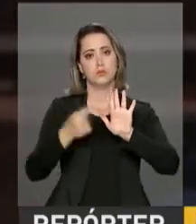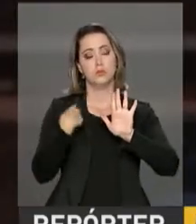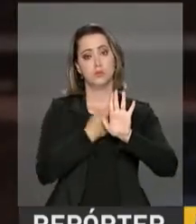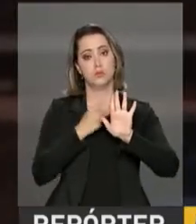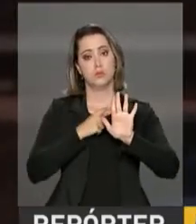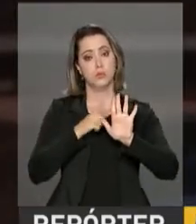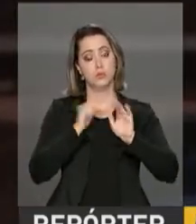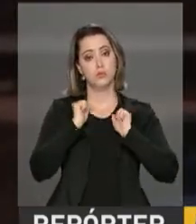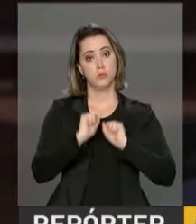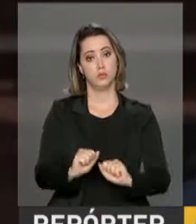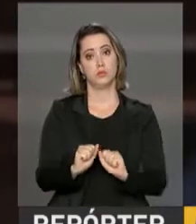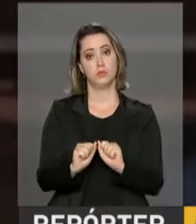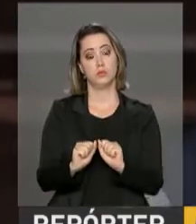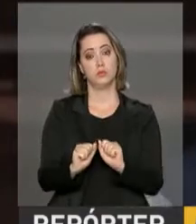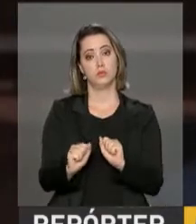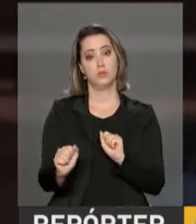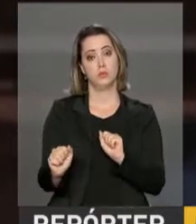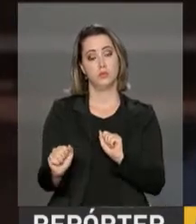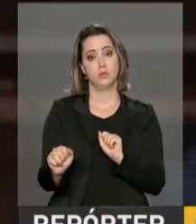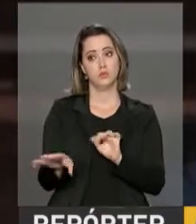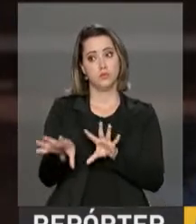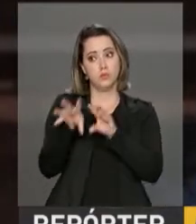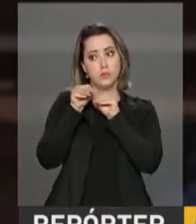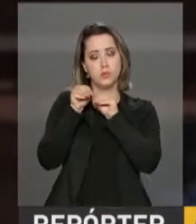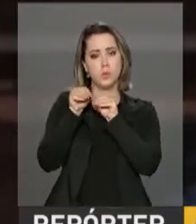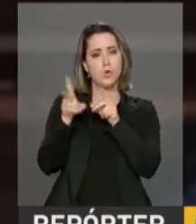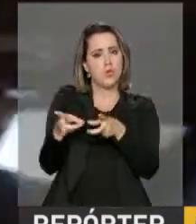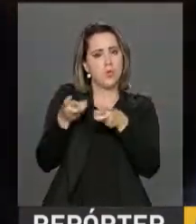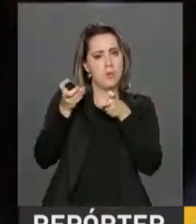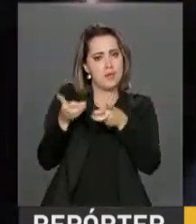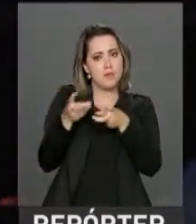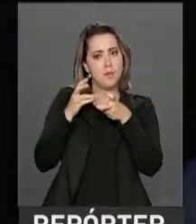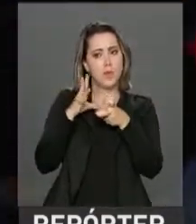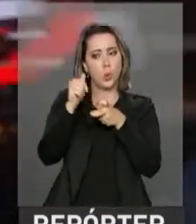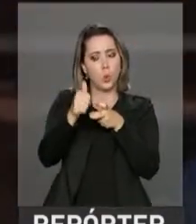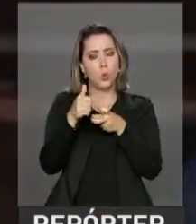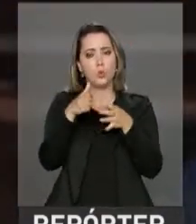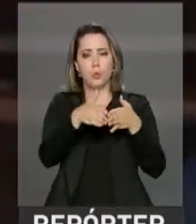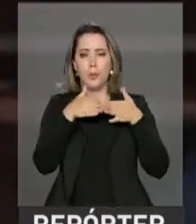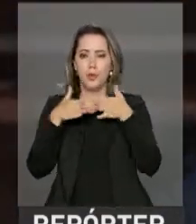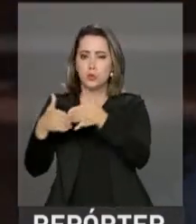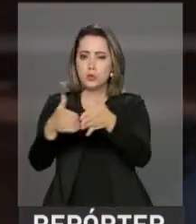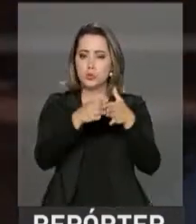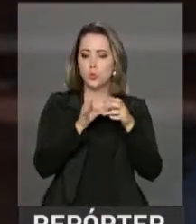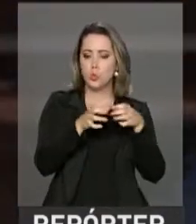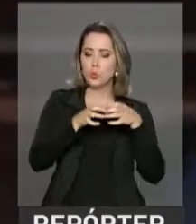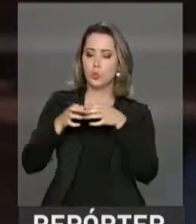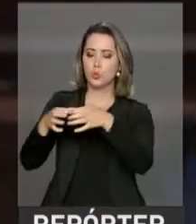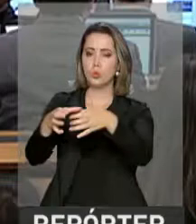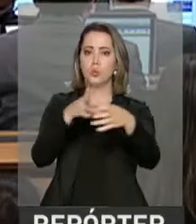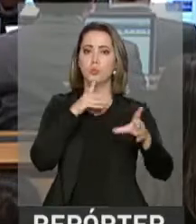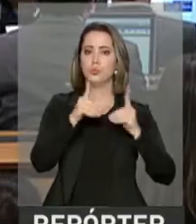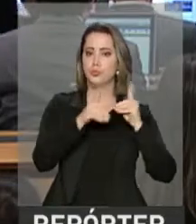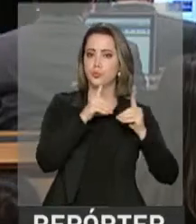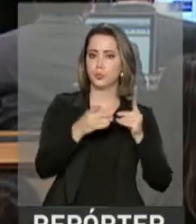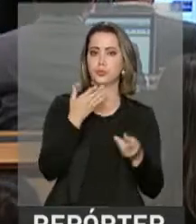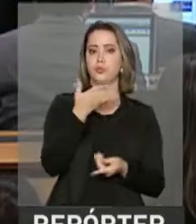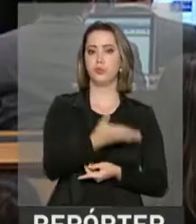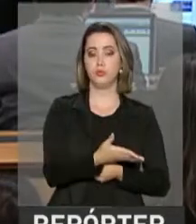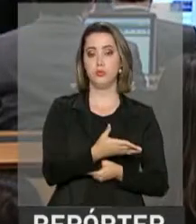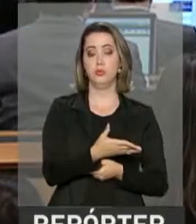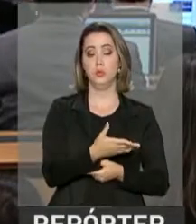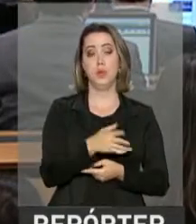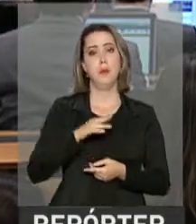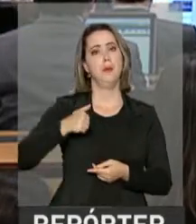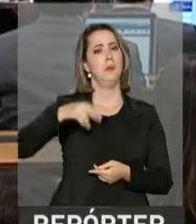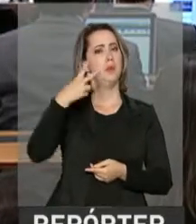a capacidade de absorver tudo aquilo que foi reivindicado pela barraca pelas bancadas o que eu conversei em pouco mais de